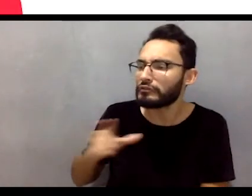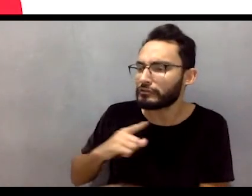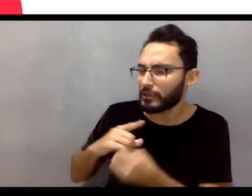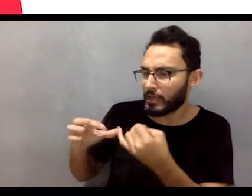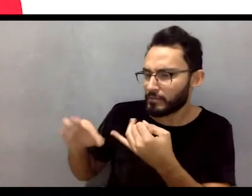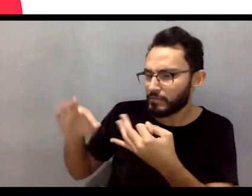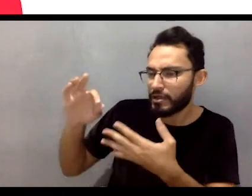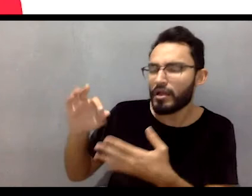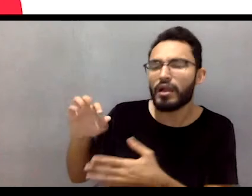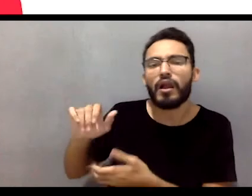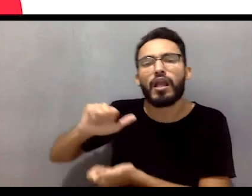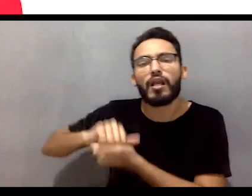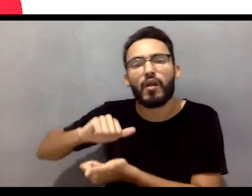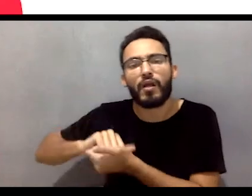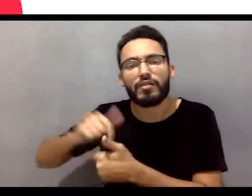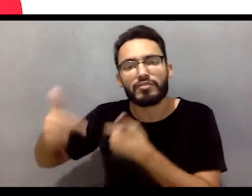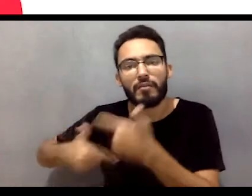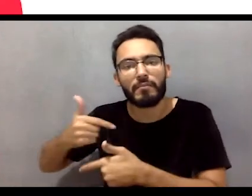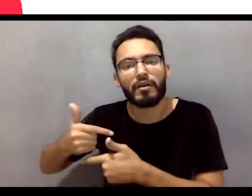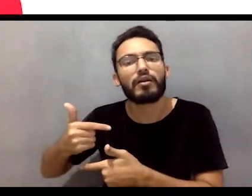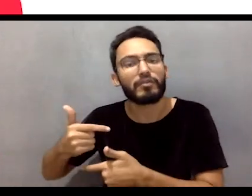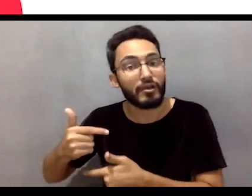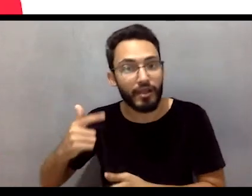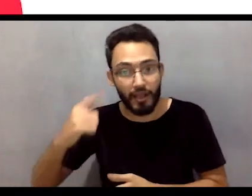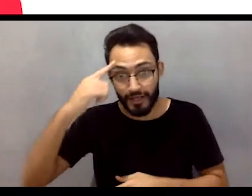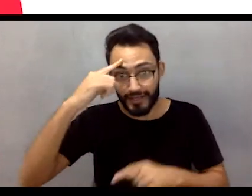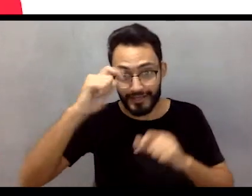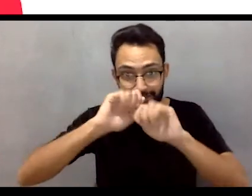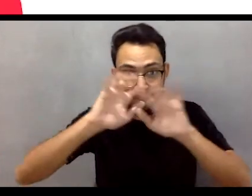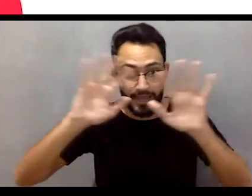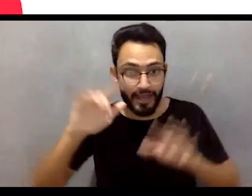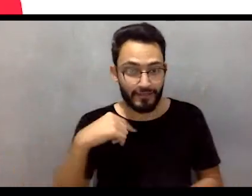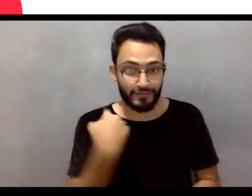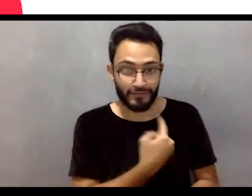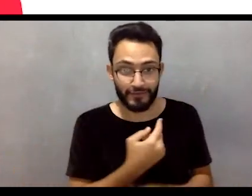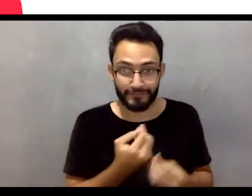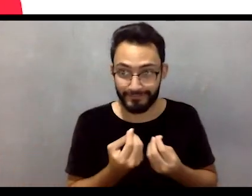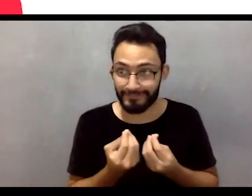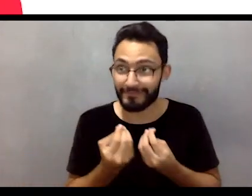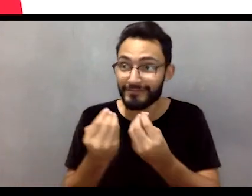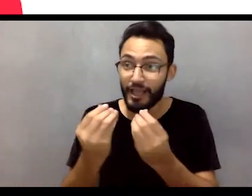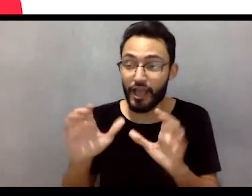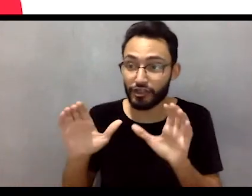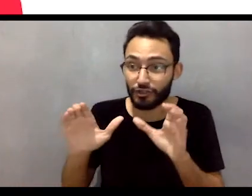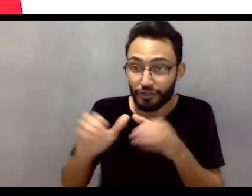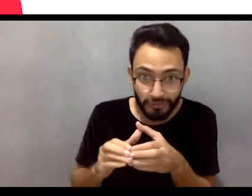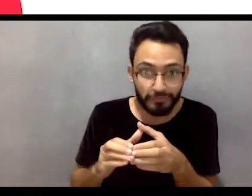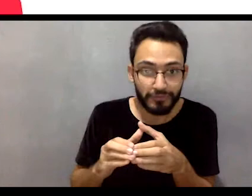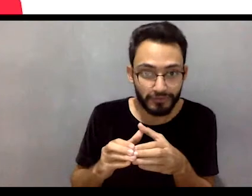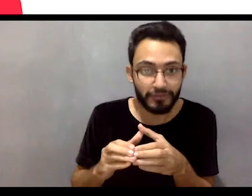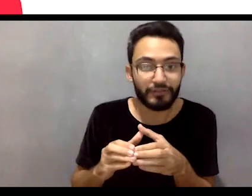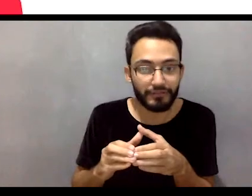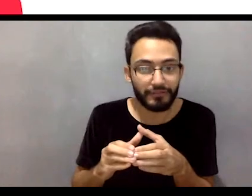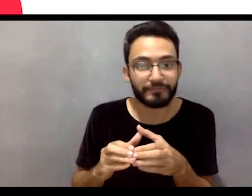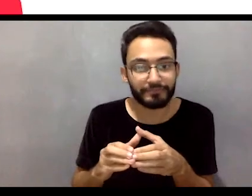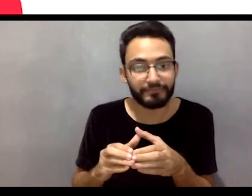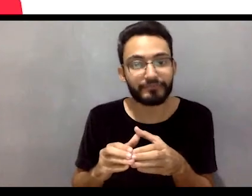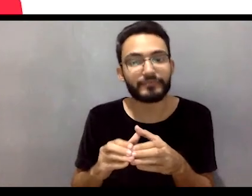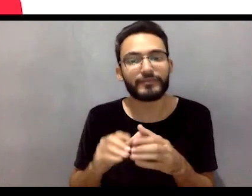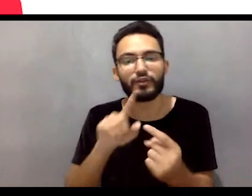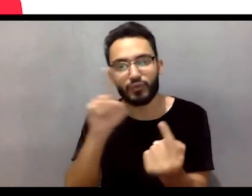do backlog foi para lá. Quanto mais clareza nós dermos para o nosso time